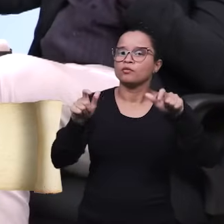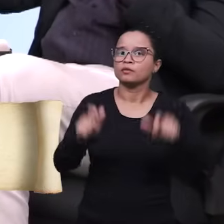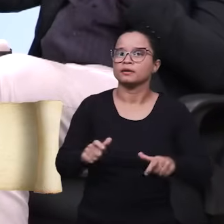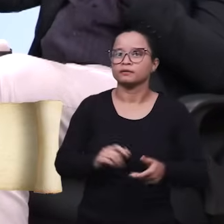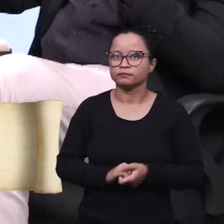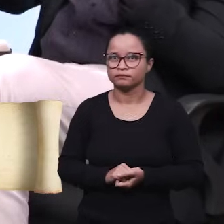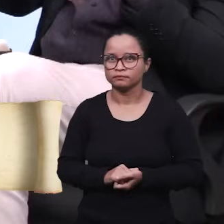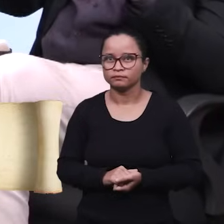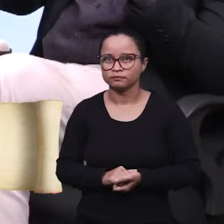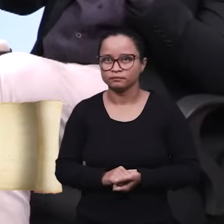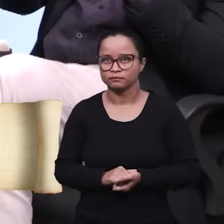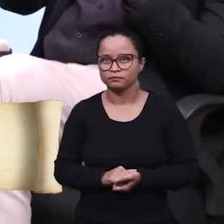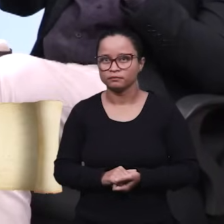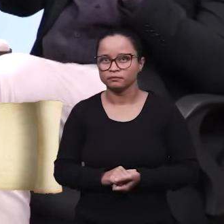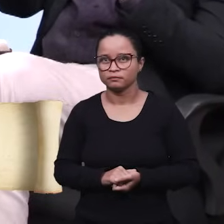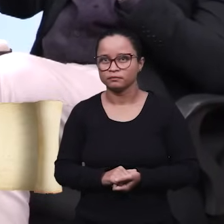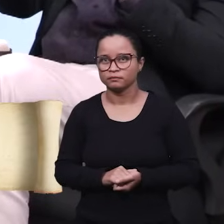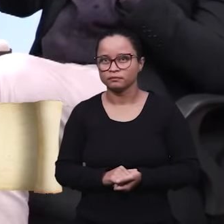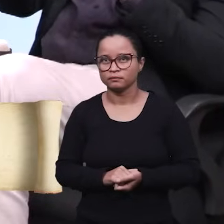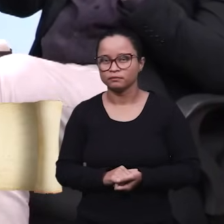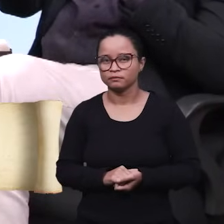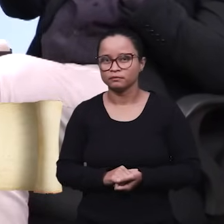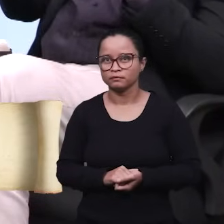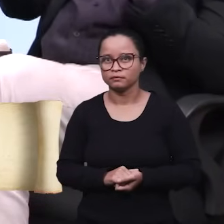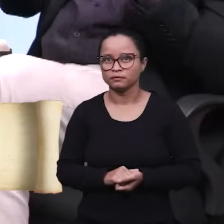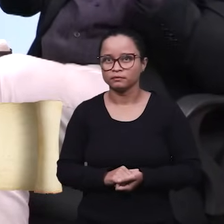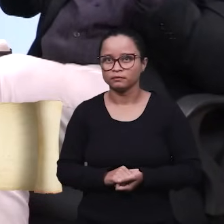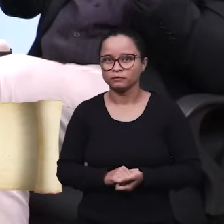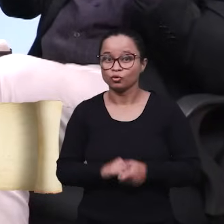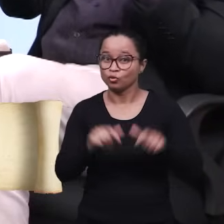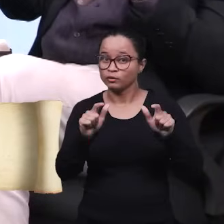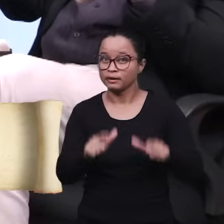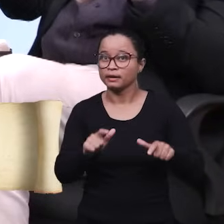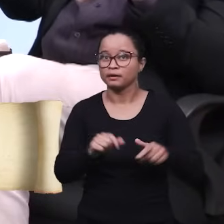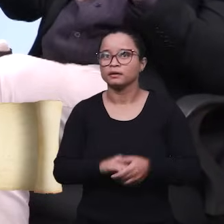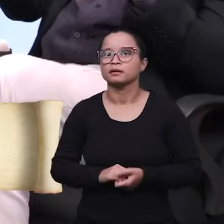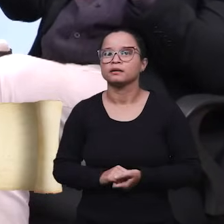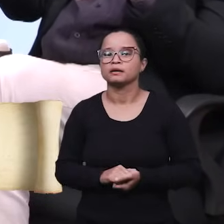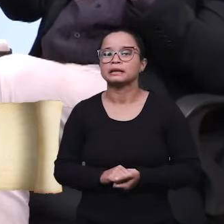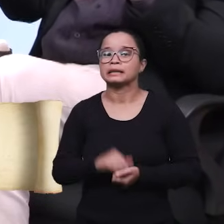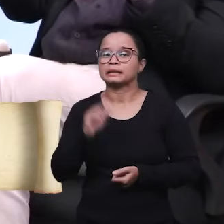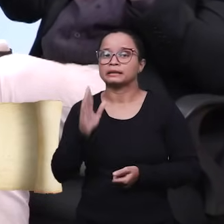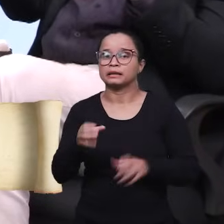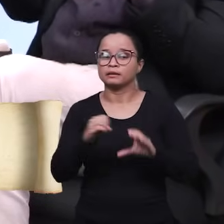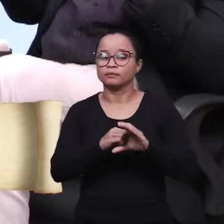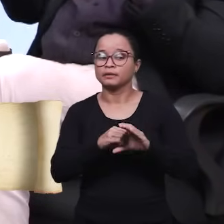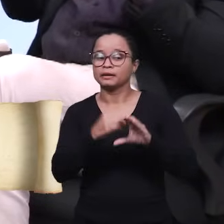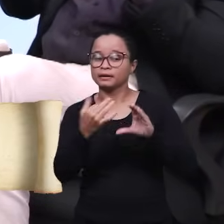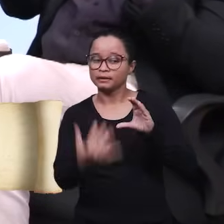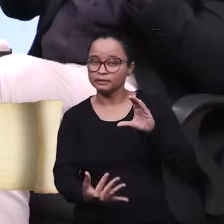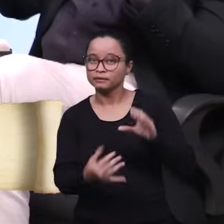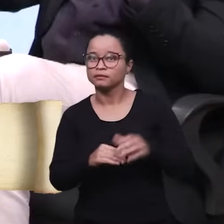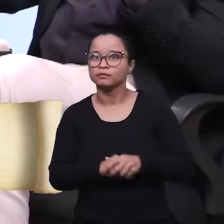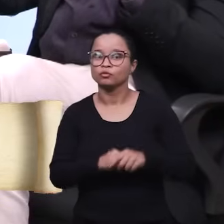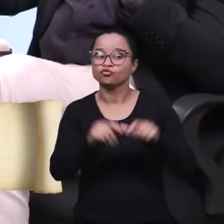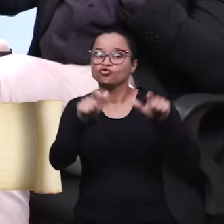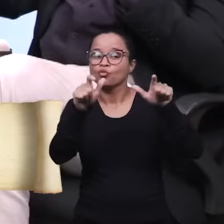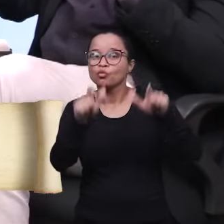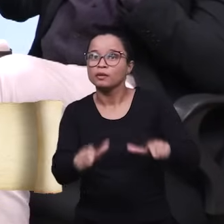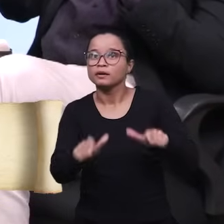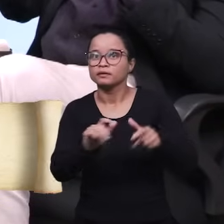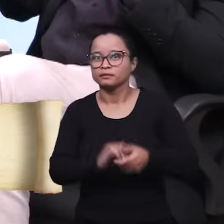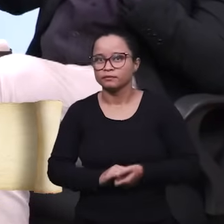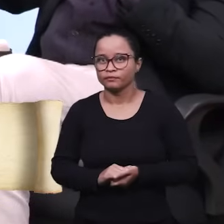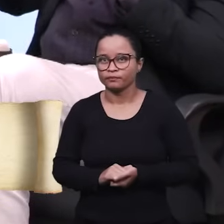sinagoga. Aqui eles não estão numa sinagoga. Então, já temos uma característica de um local